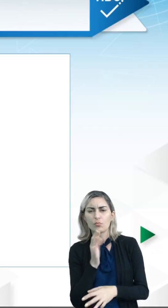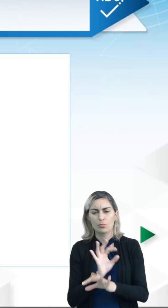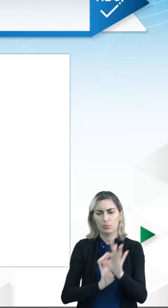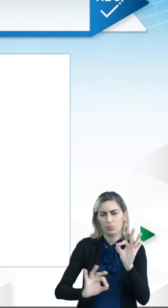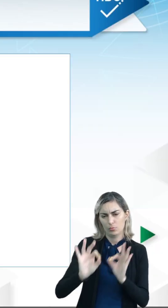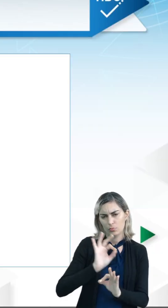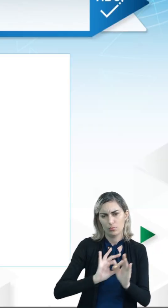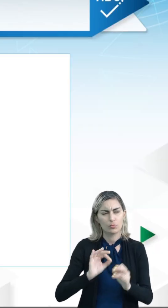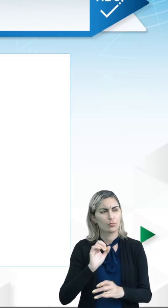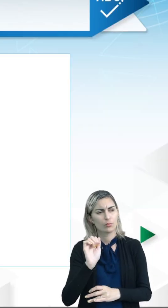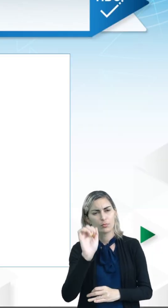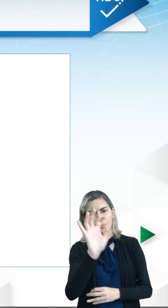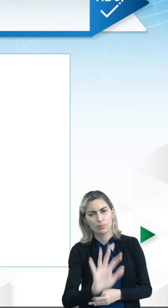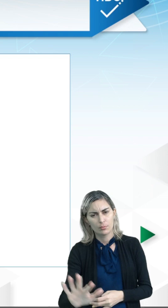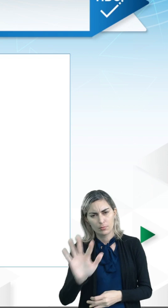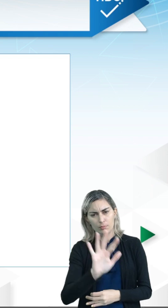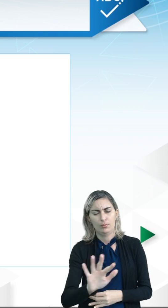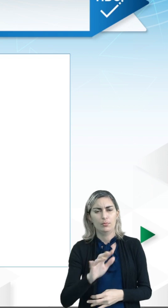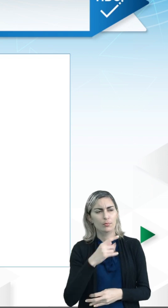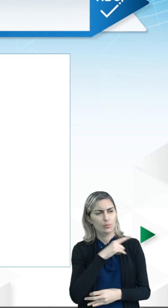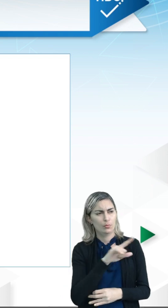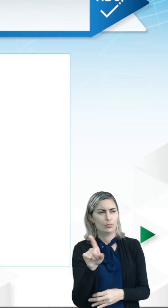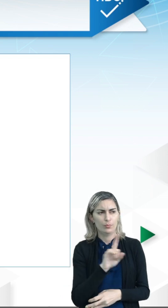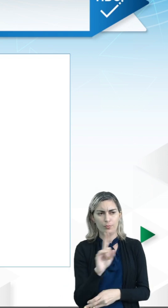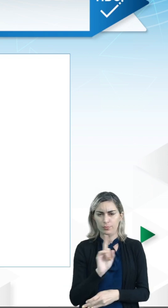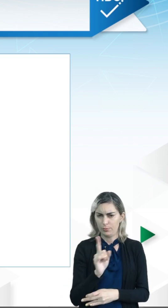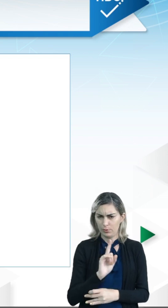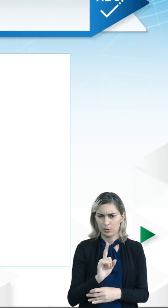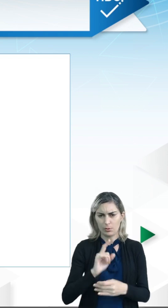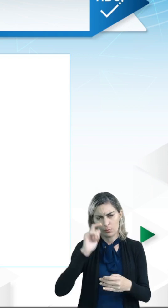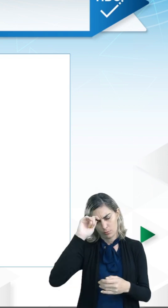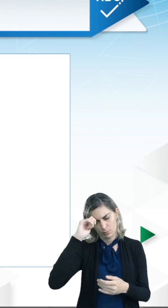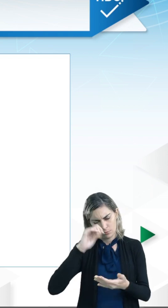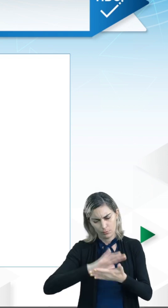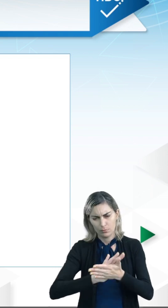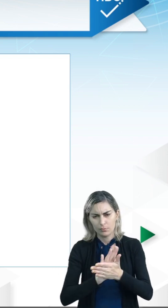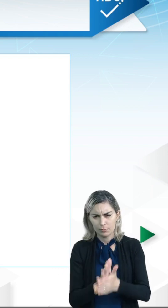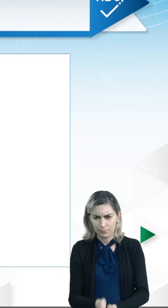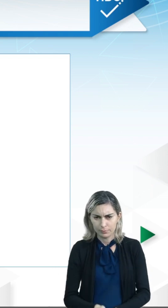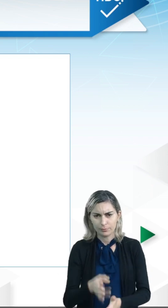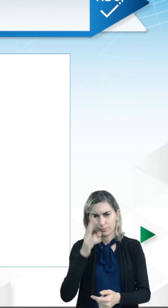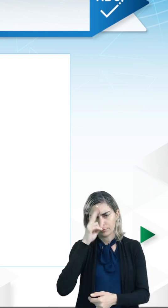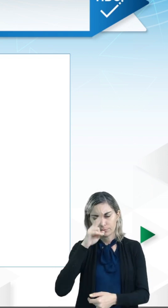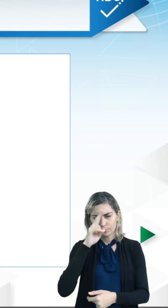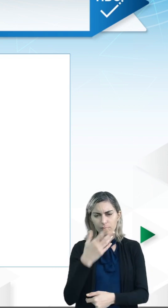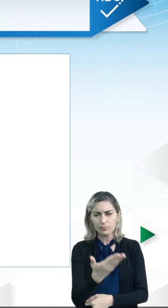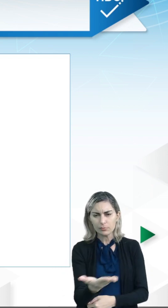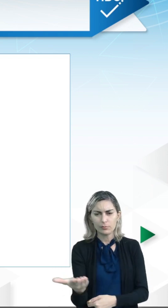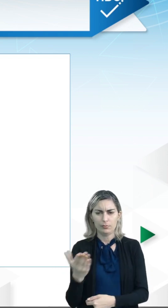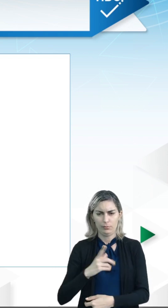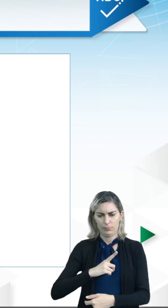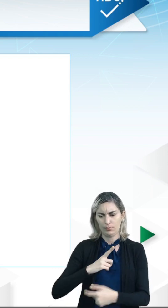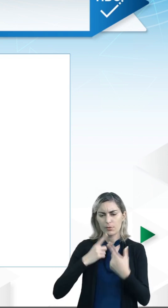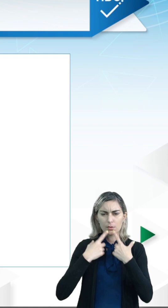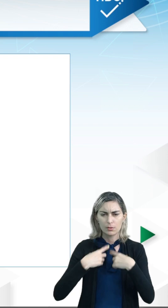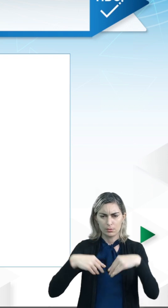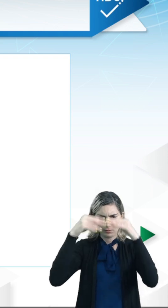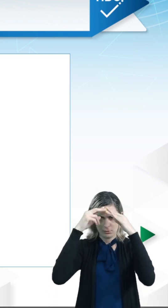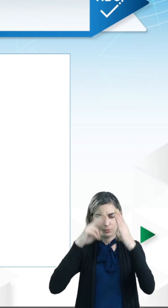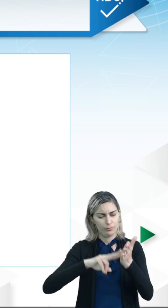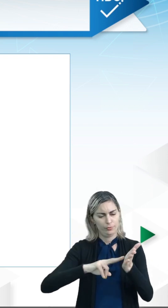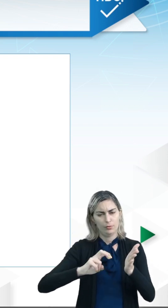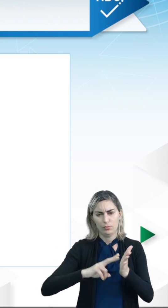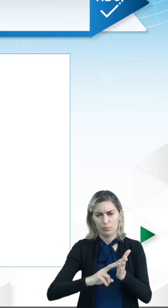fonte, olha a imagem. Então, não ao racismo. Lembrar que aí nós temos tanto a linguagem